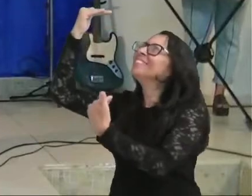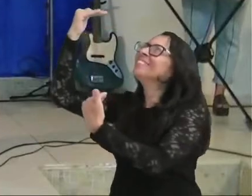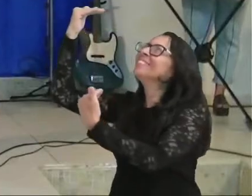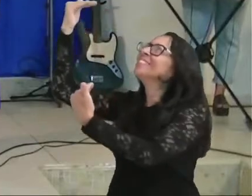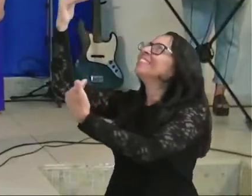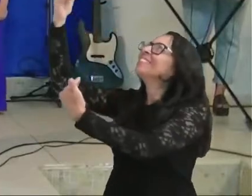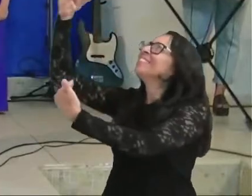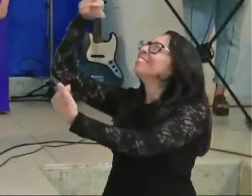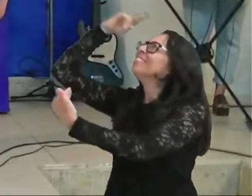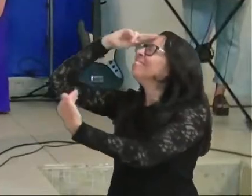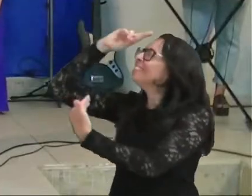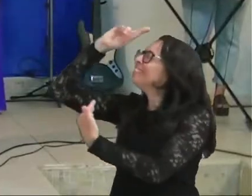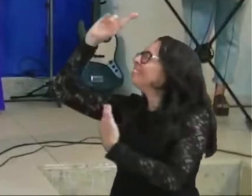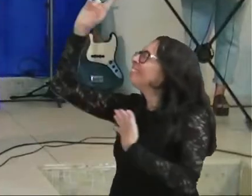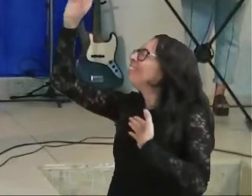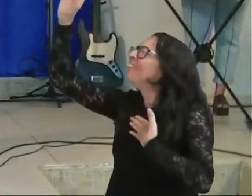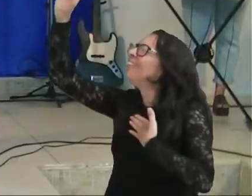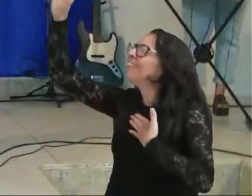meu ser. Te